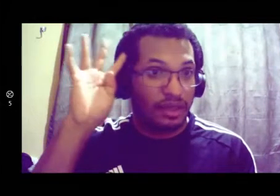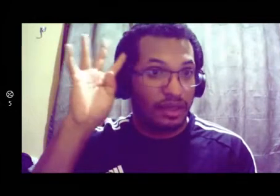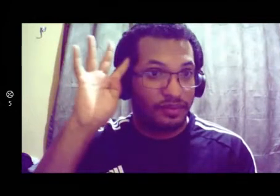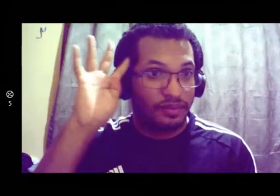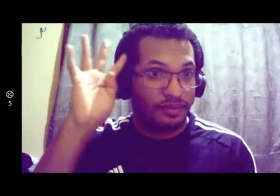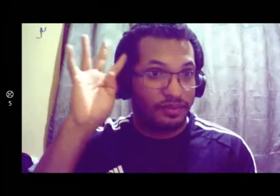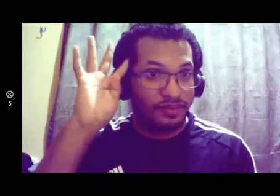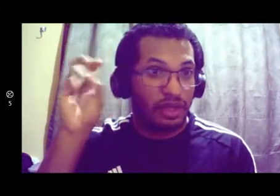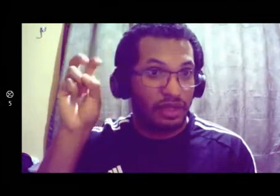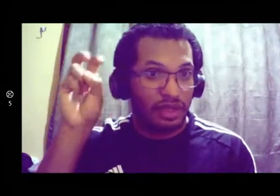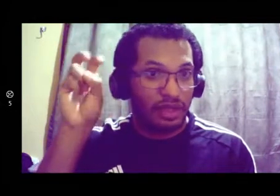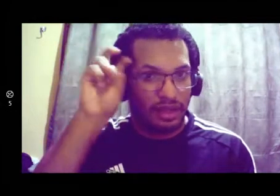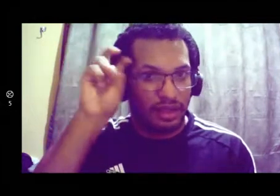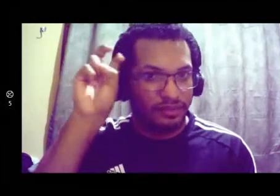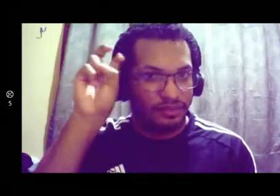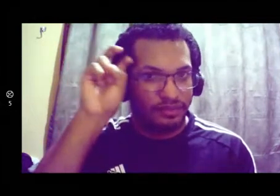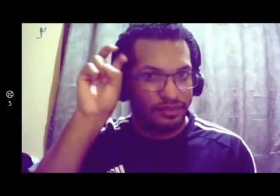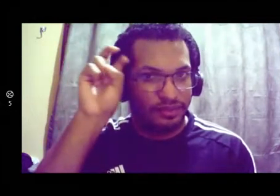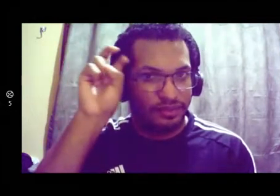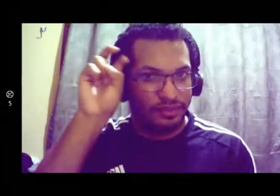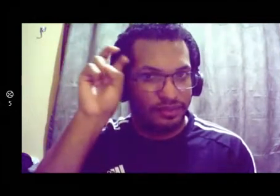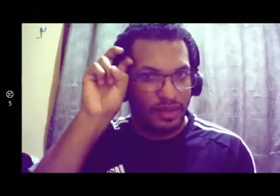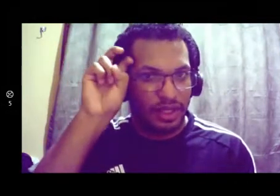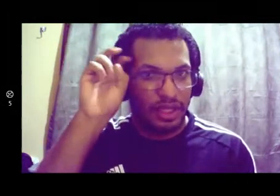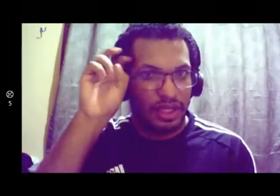quarta, quinta,